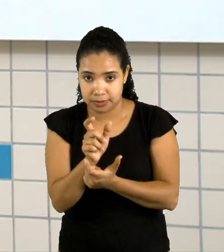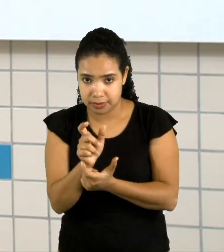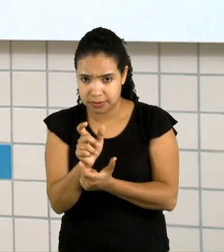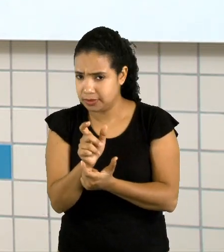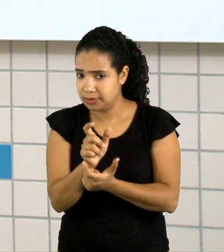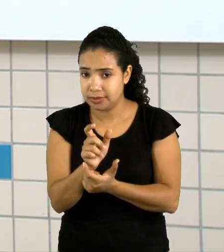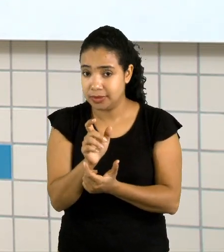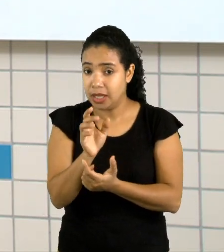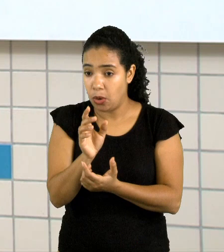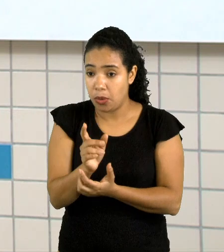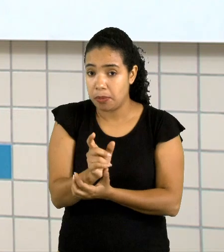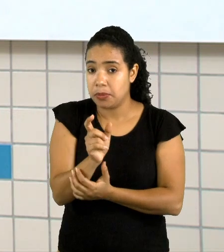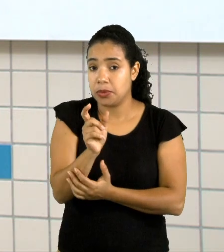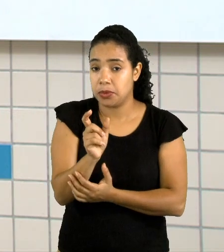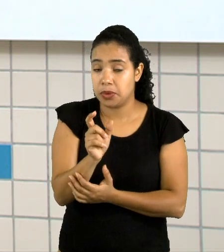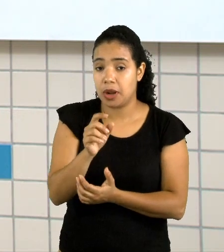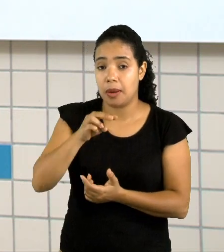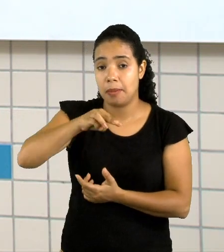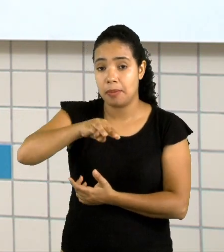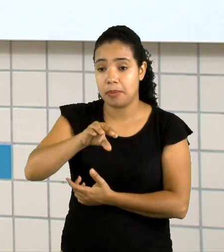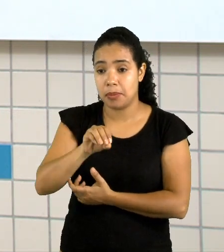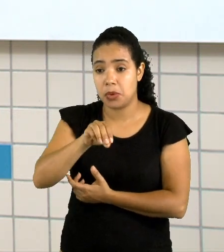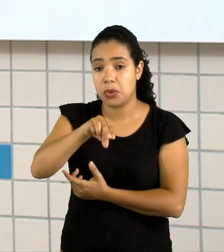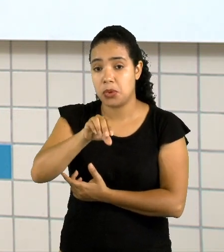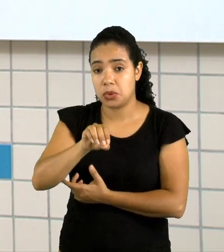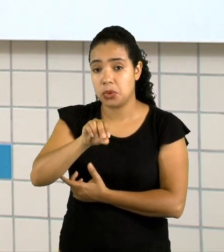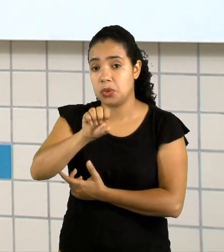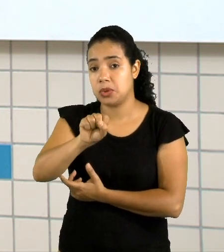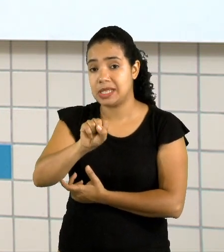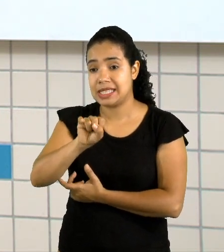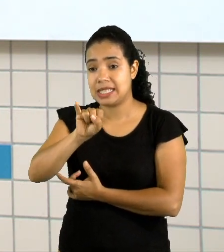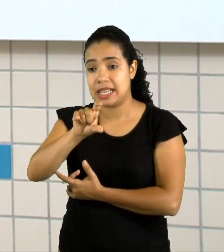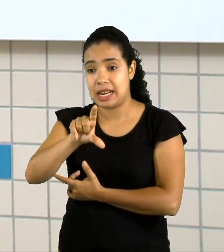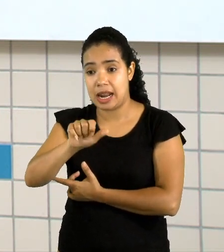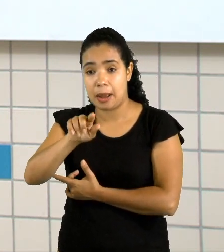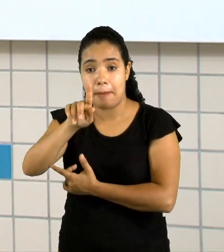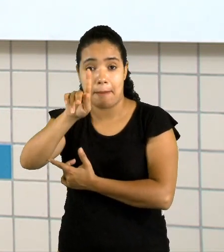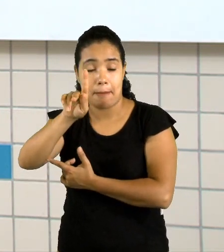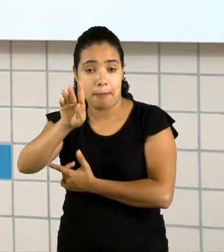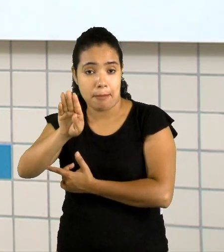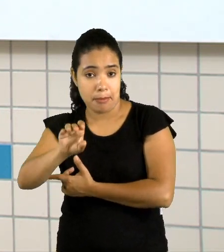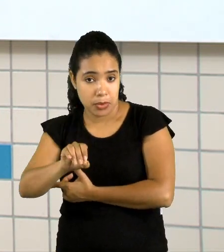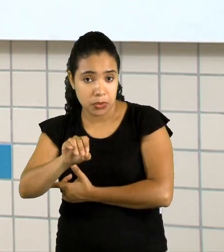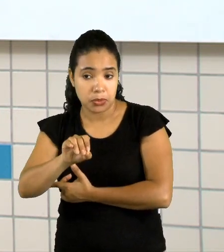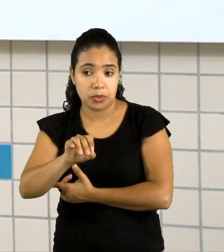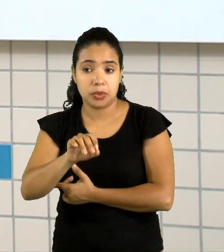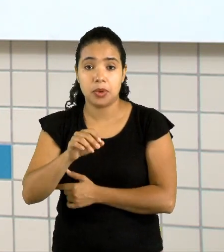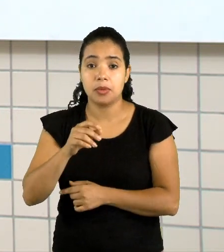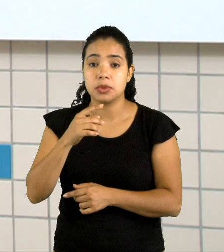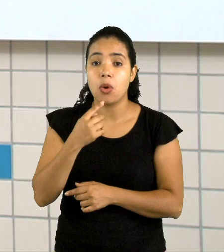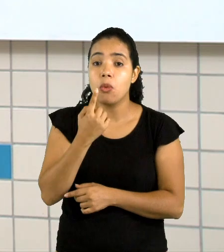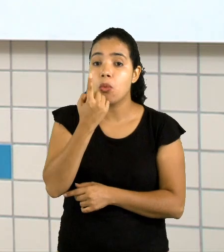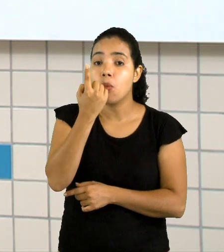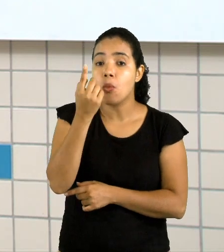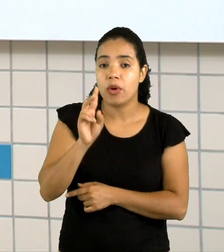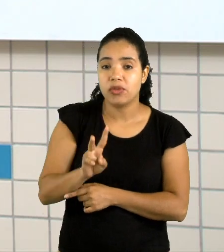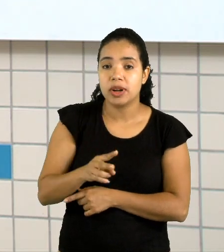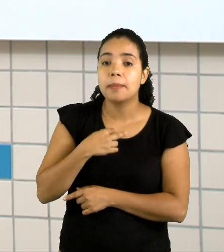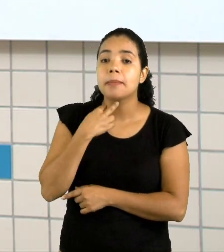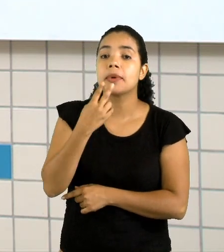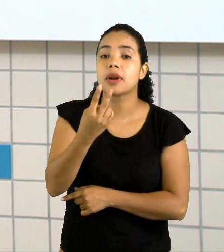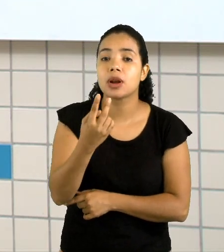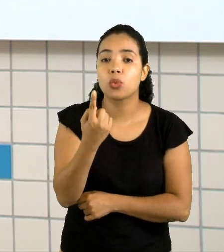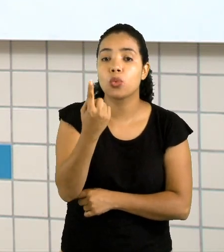Não é o monossílabo. Como que eu sei que só tem uma sílaba? Porque eu abro a minha boca só uma vez para pronunciar.